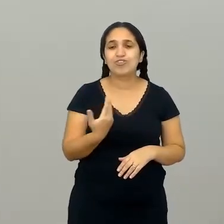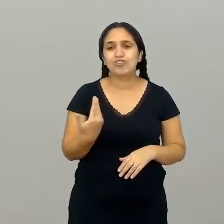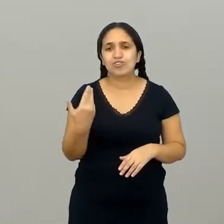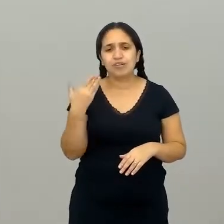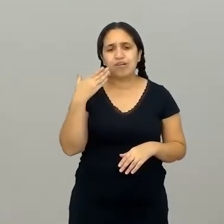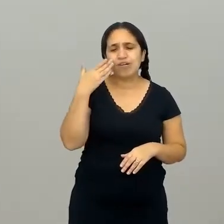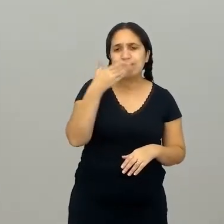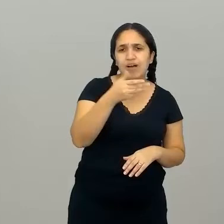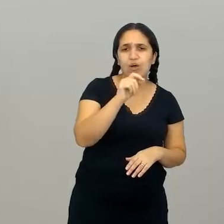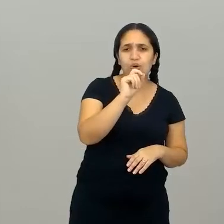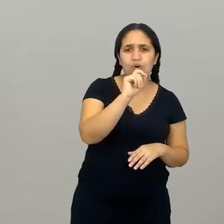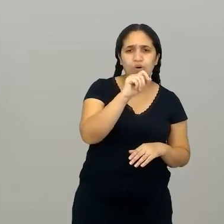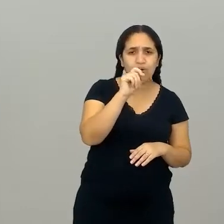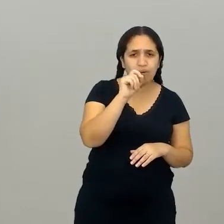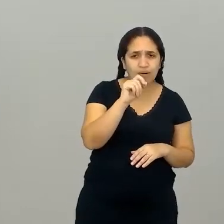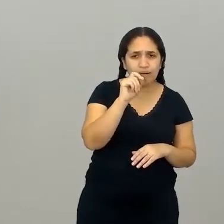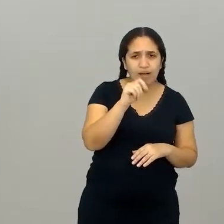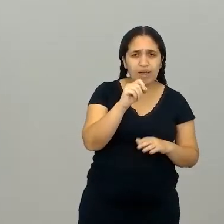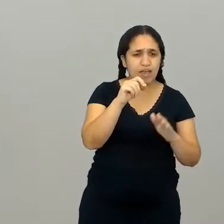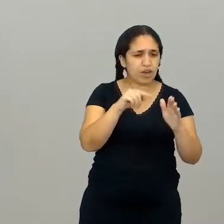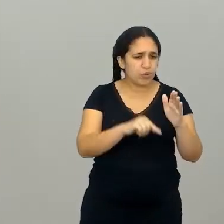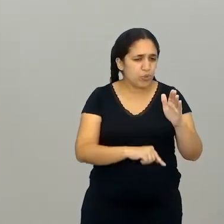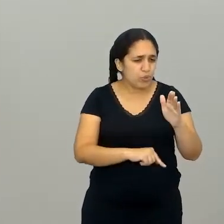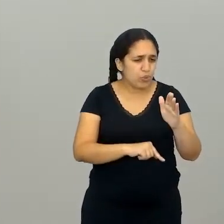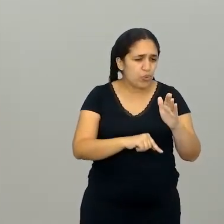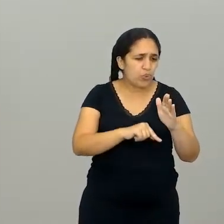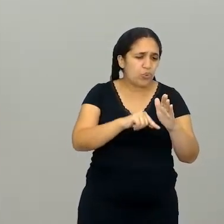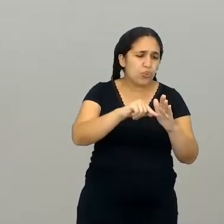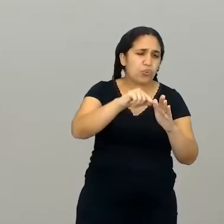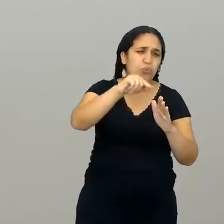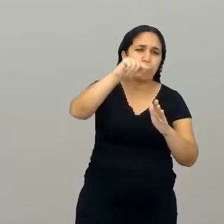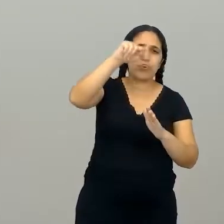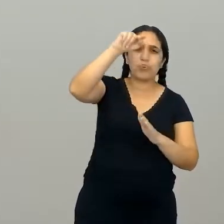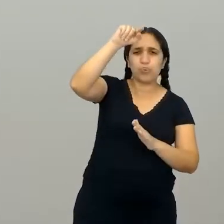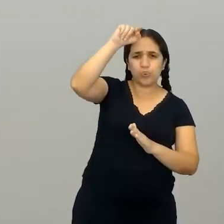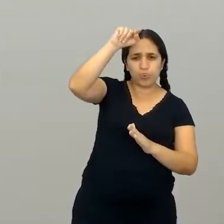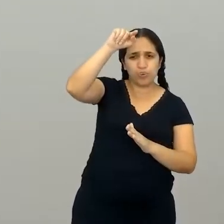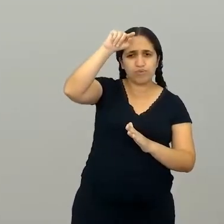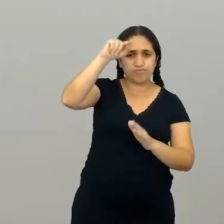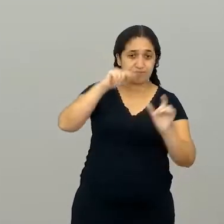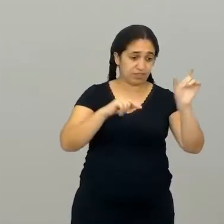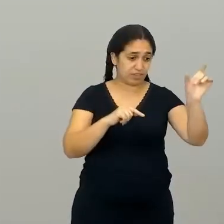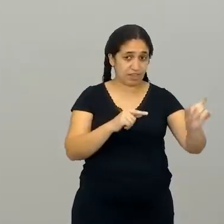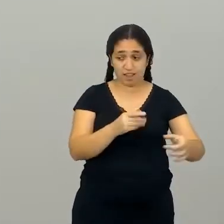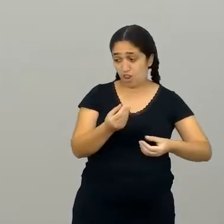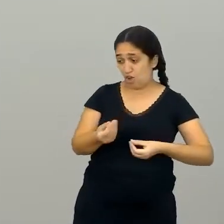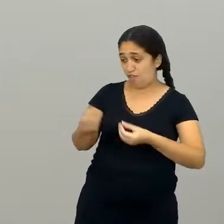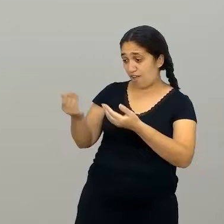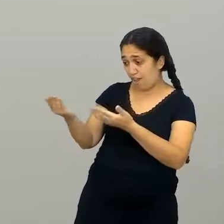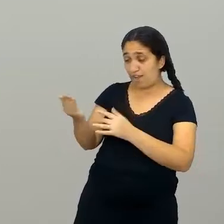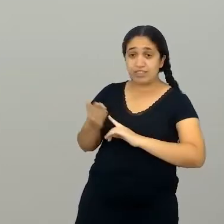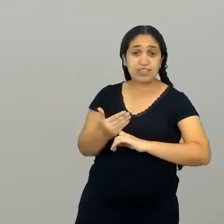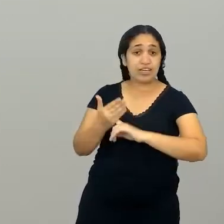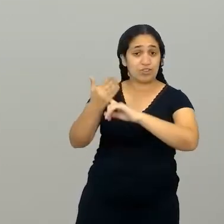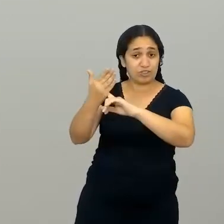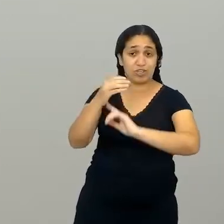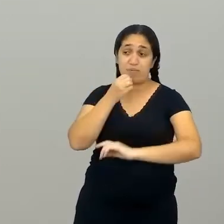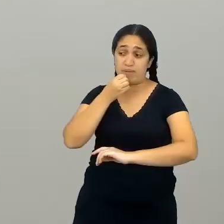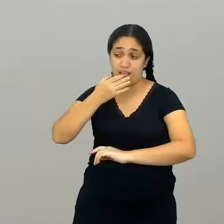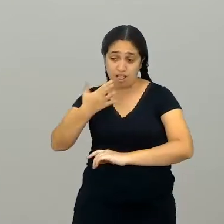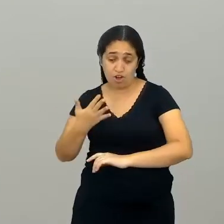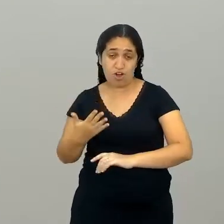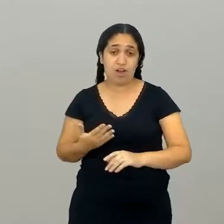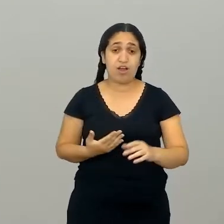numa vertical, numa corrida de concorrências para quem te oferece melhor tecnologia com o menor